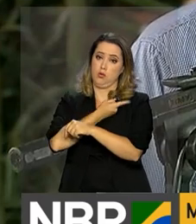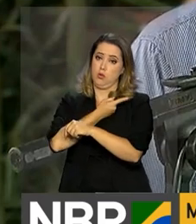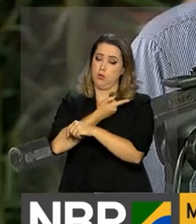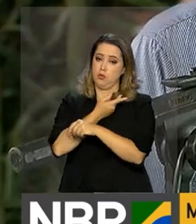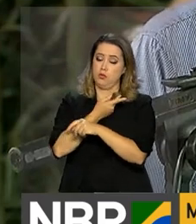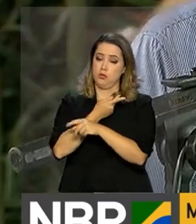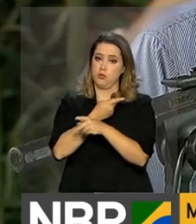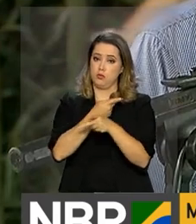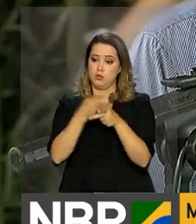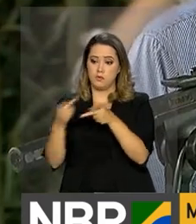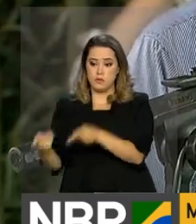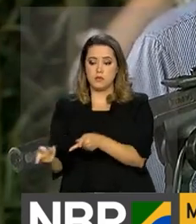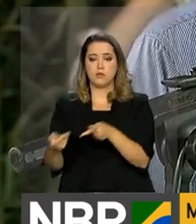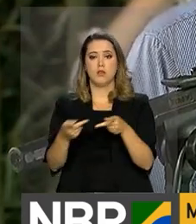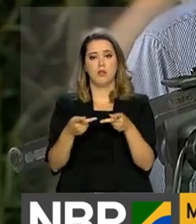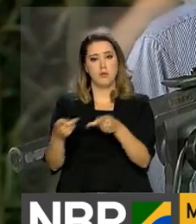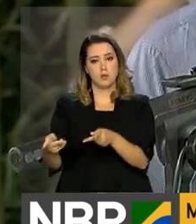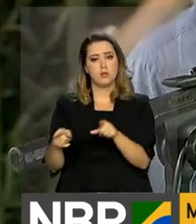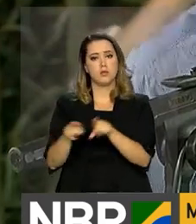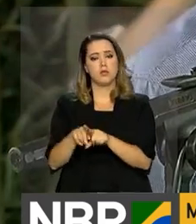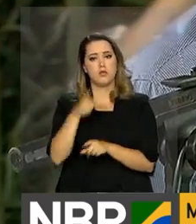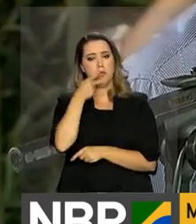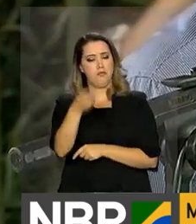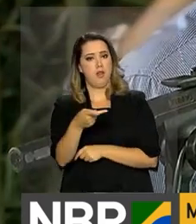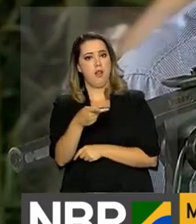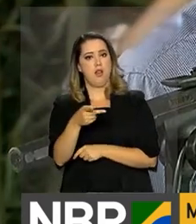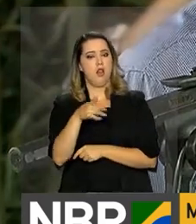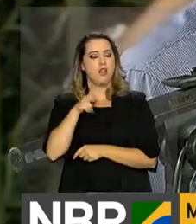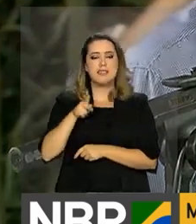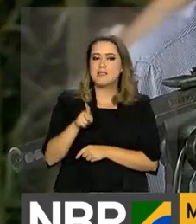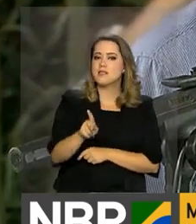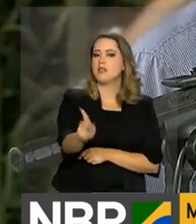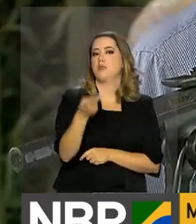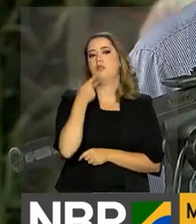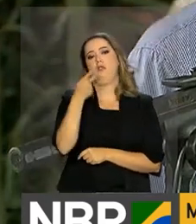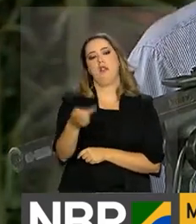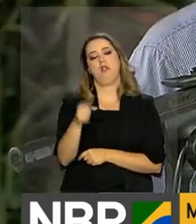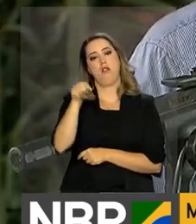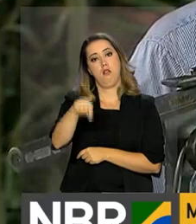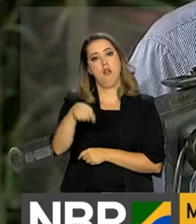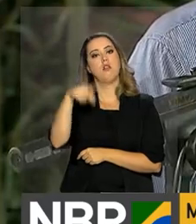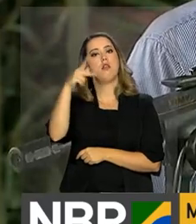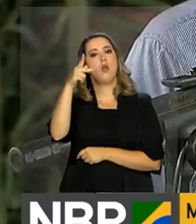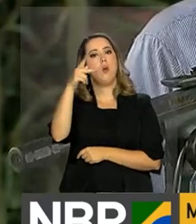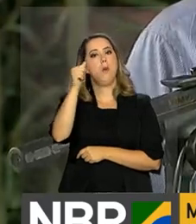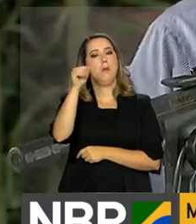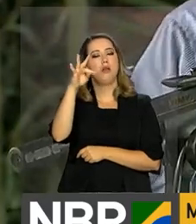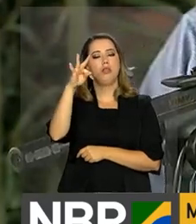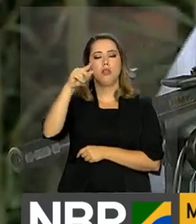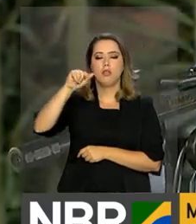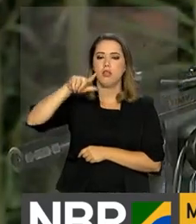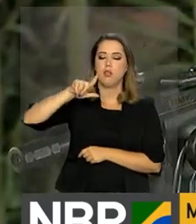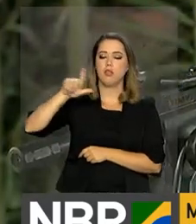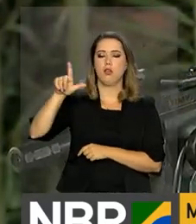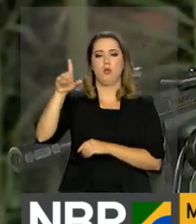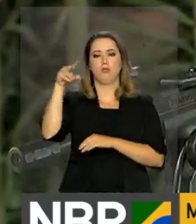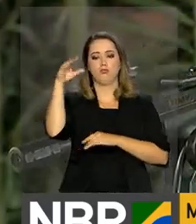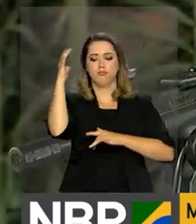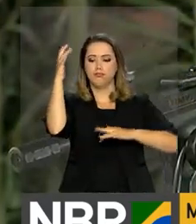onde eu estou, onde visito, se referem com frequência ao Pantanal. Interessante, uma